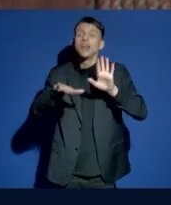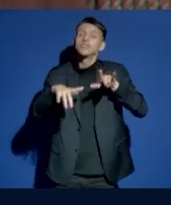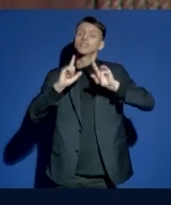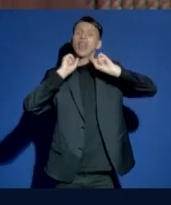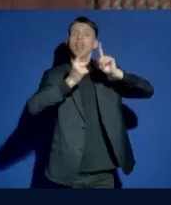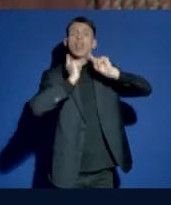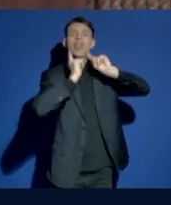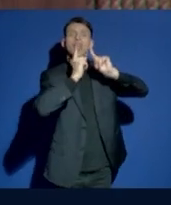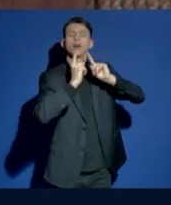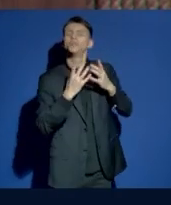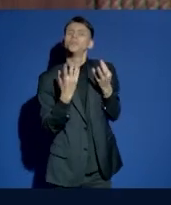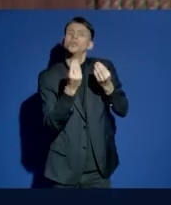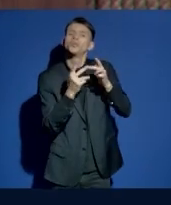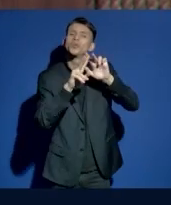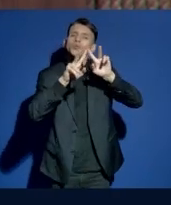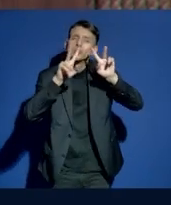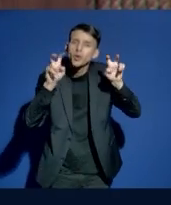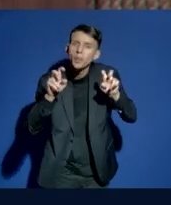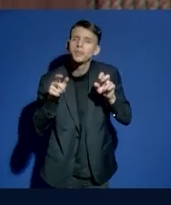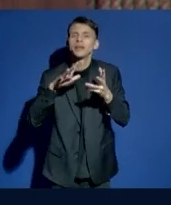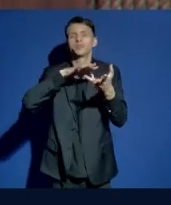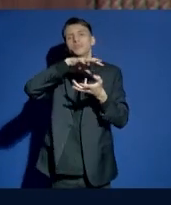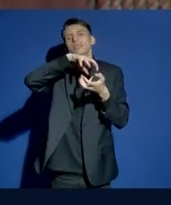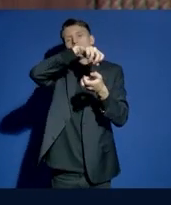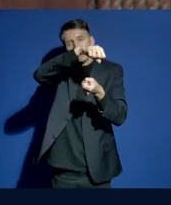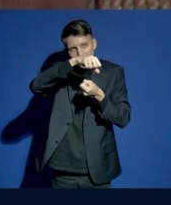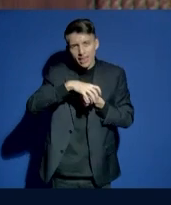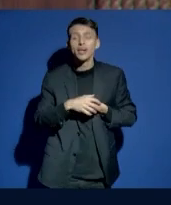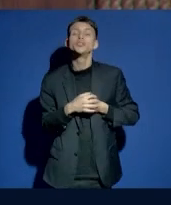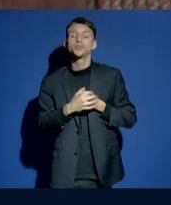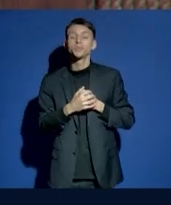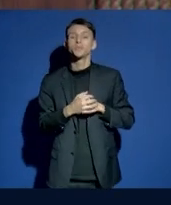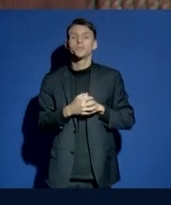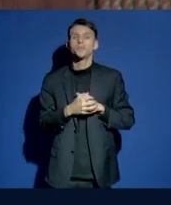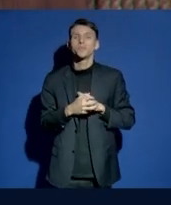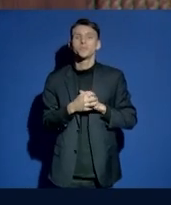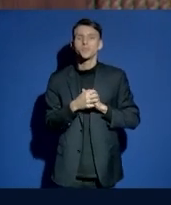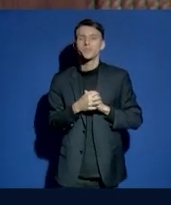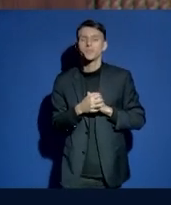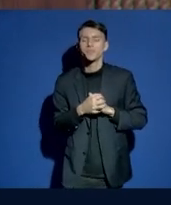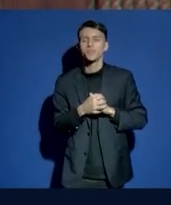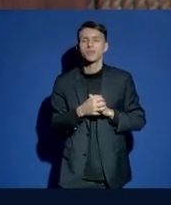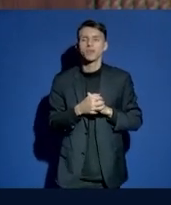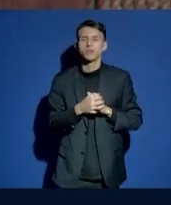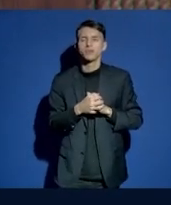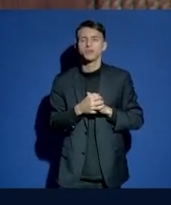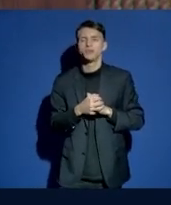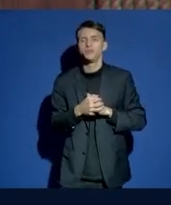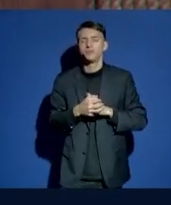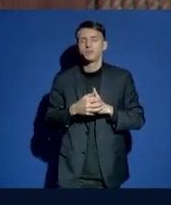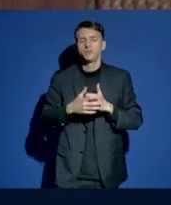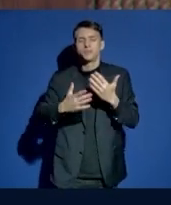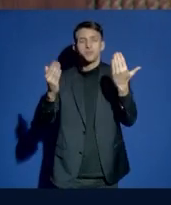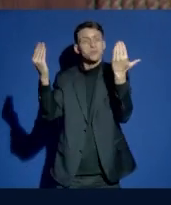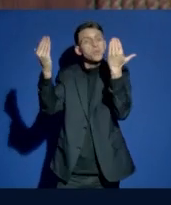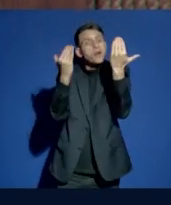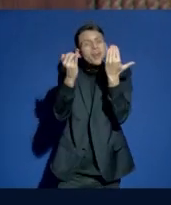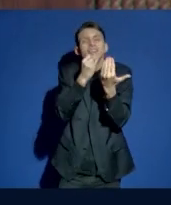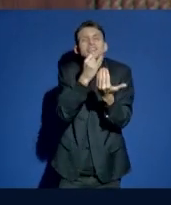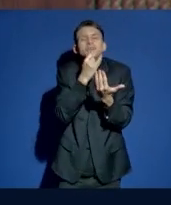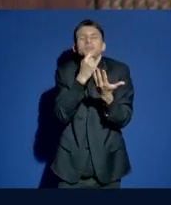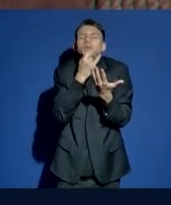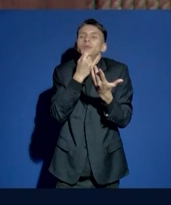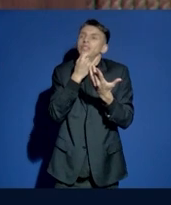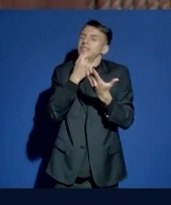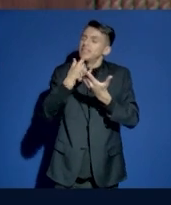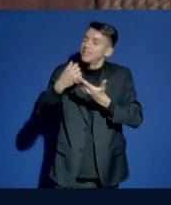criticado sobre as questões da sustentabilidade, né, quase como uma síndrome de um complexo de vira-lata,